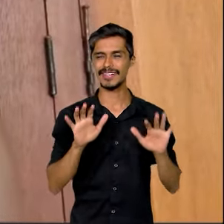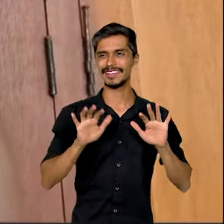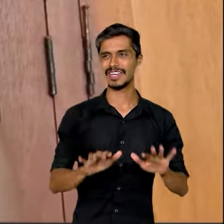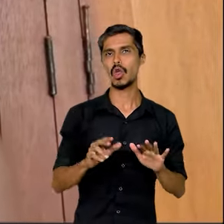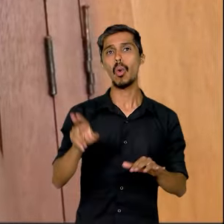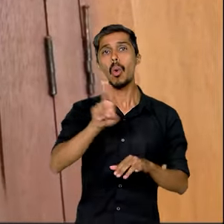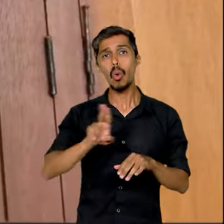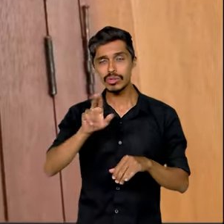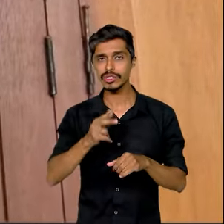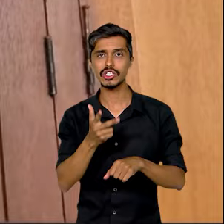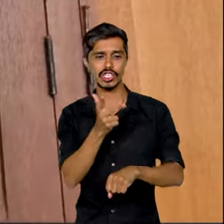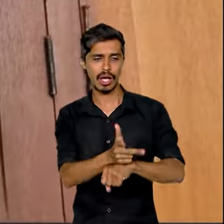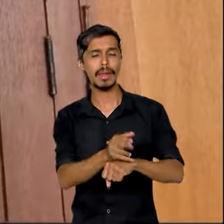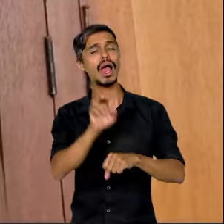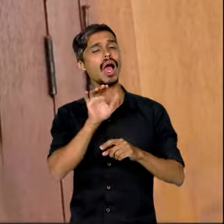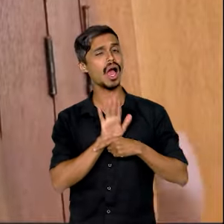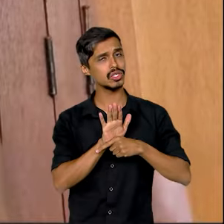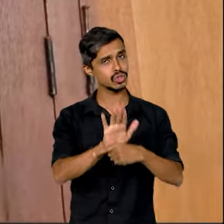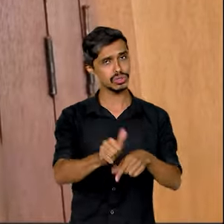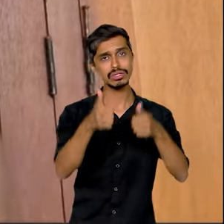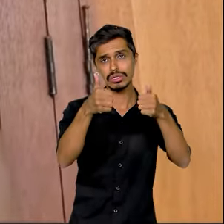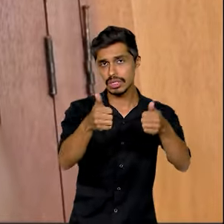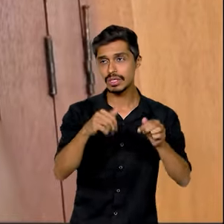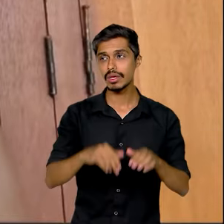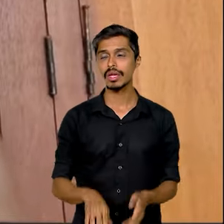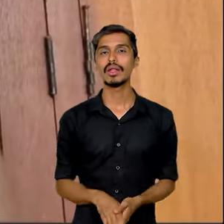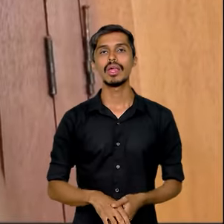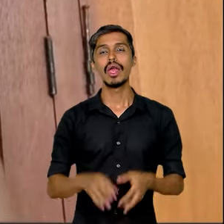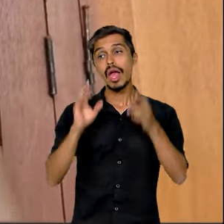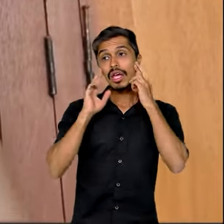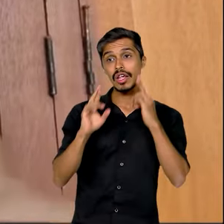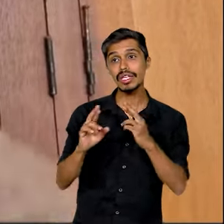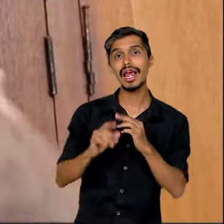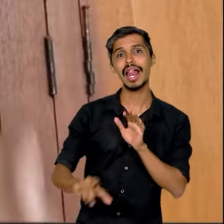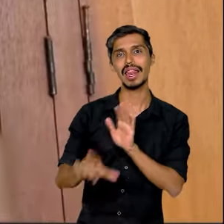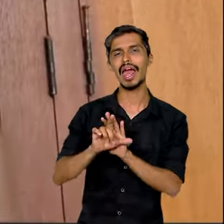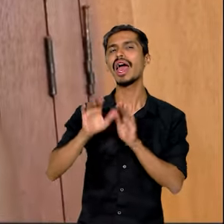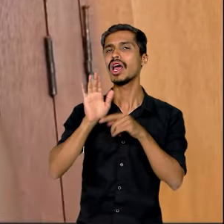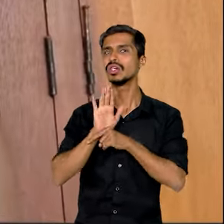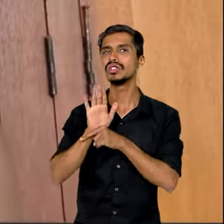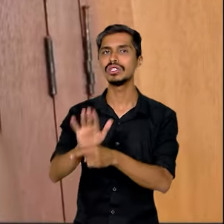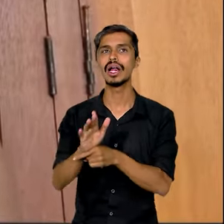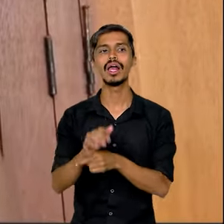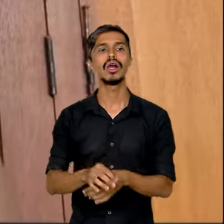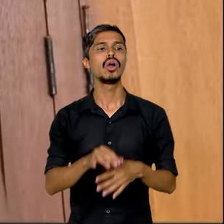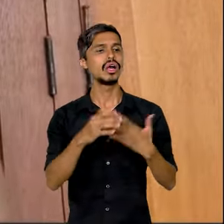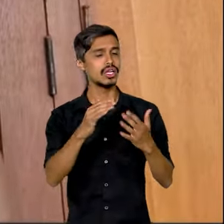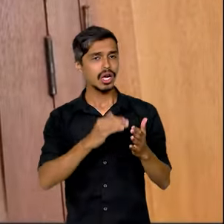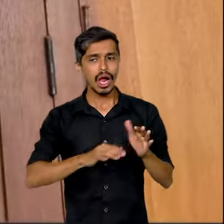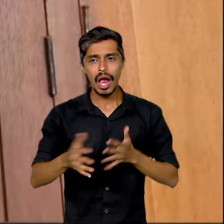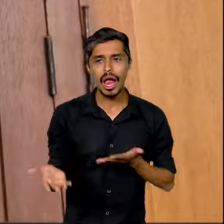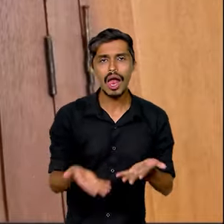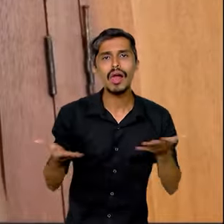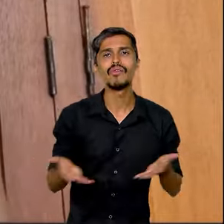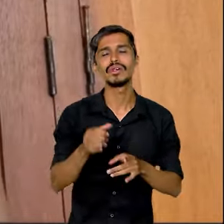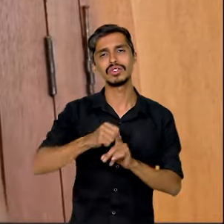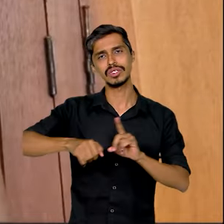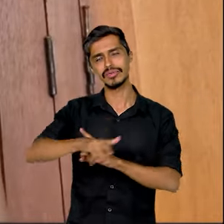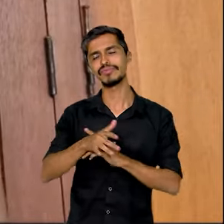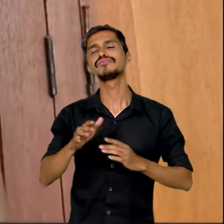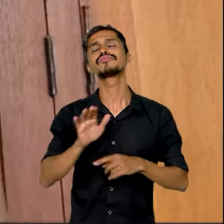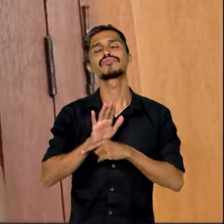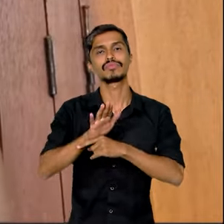uso de câmeras ajuda, o cumprimento da lei ajuda, a mobilização da sociedade ajuda, a ação